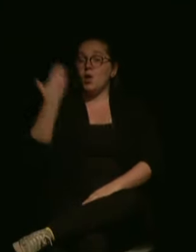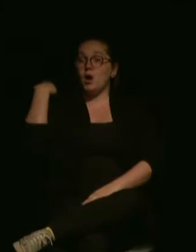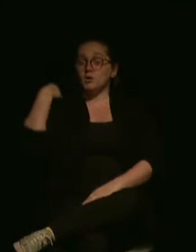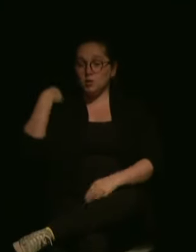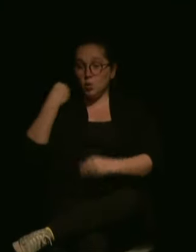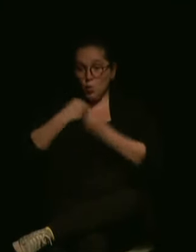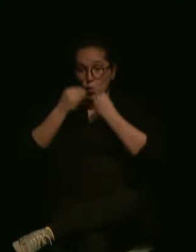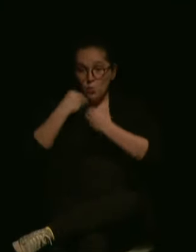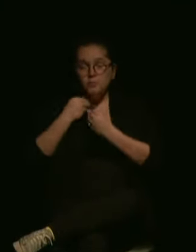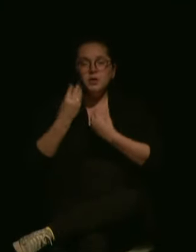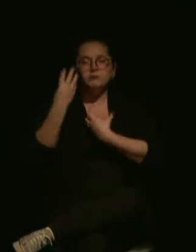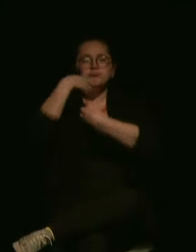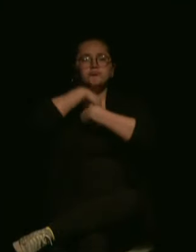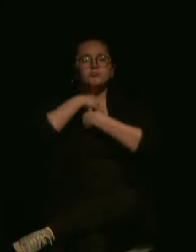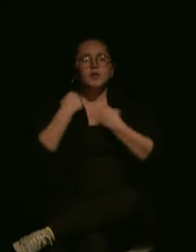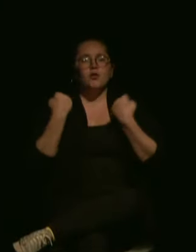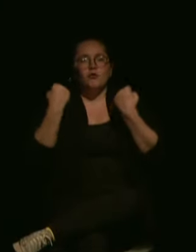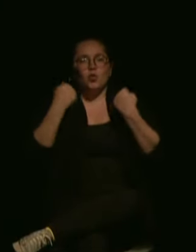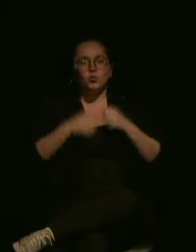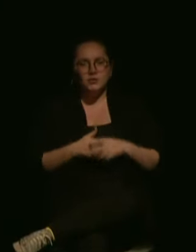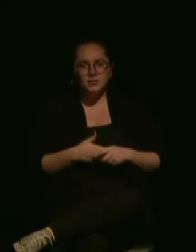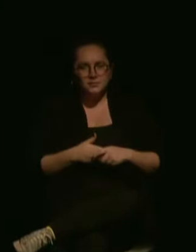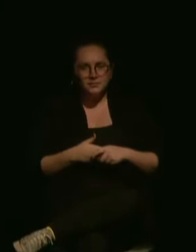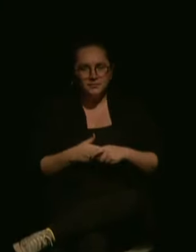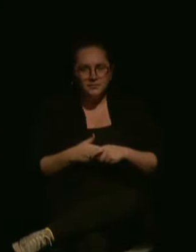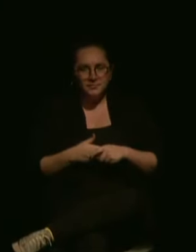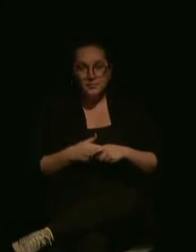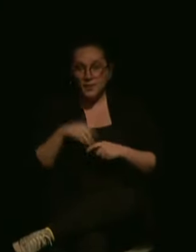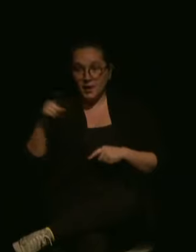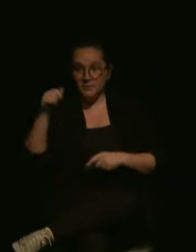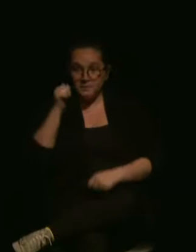diz, à força. A minha